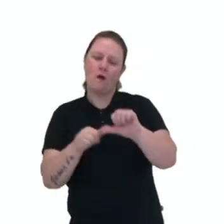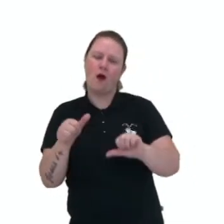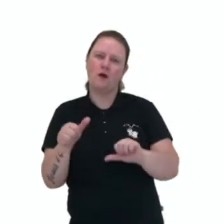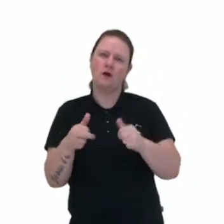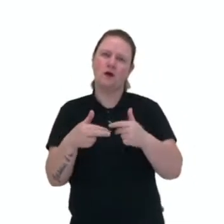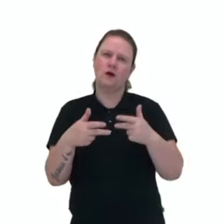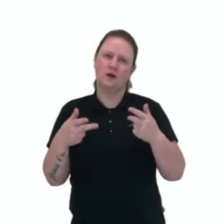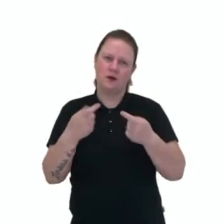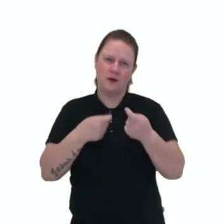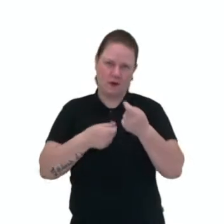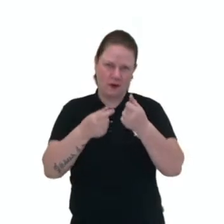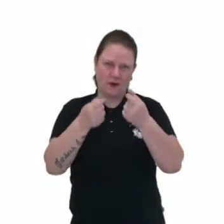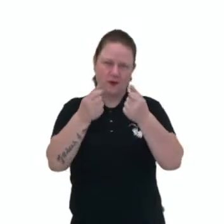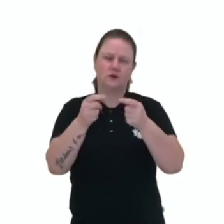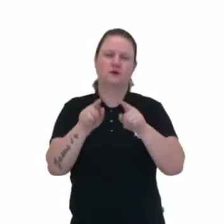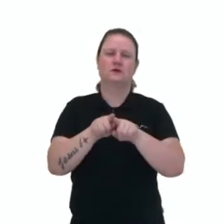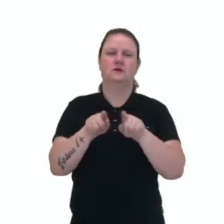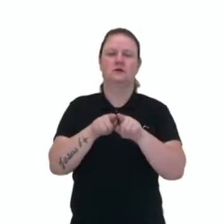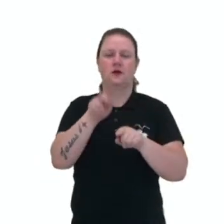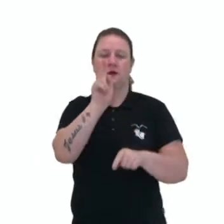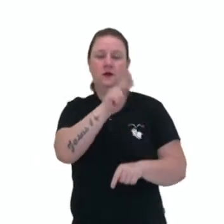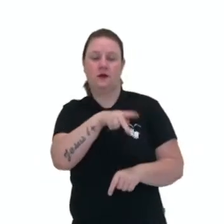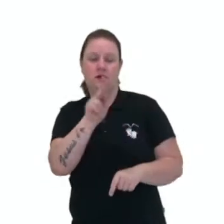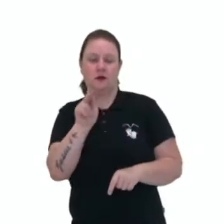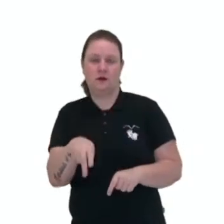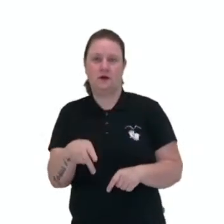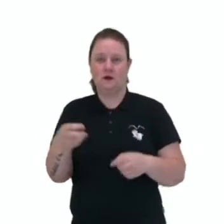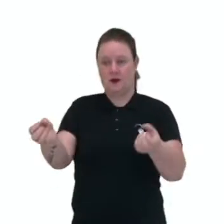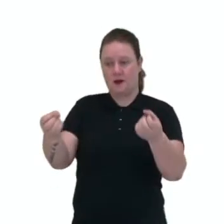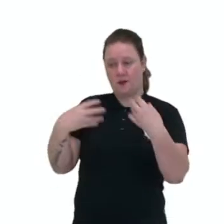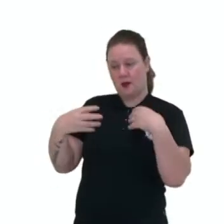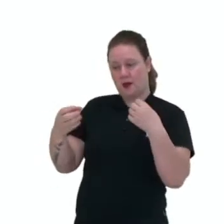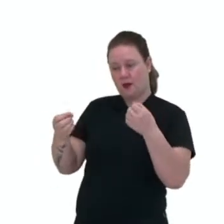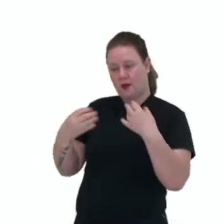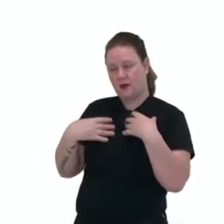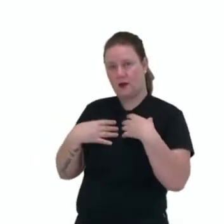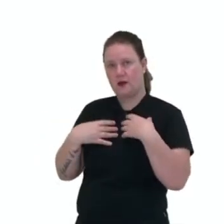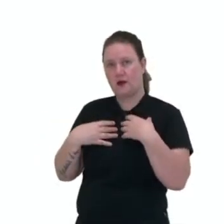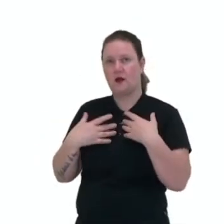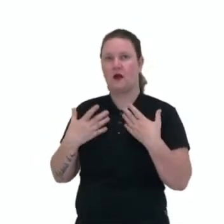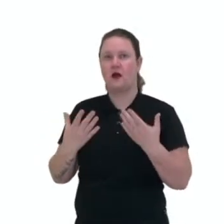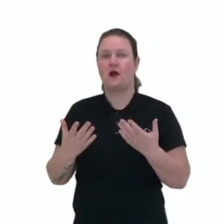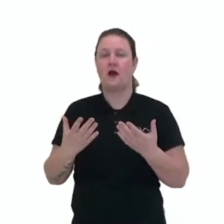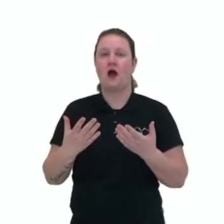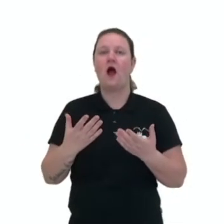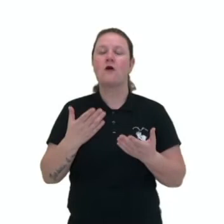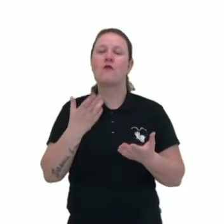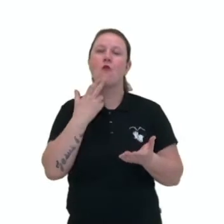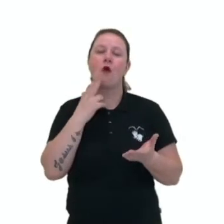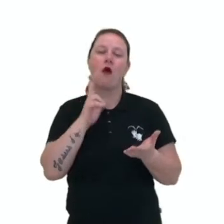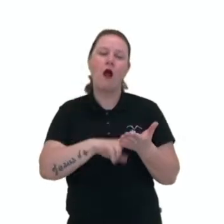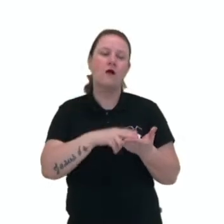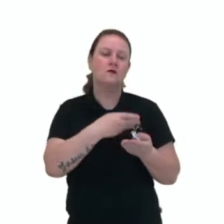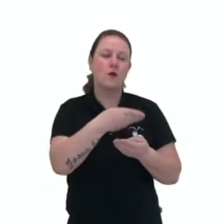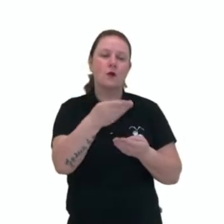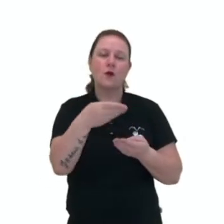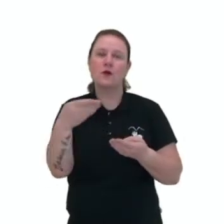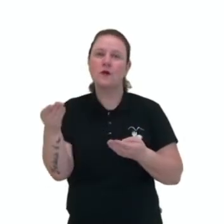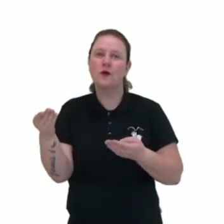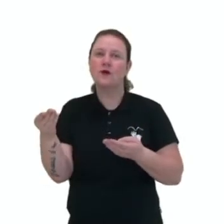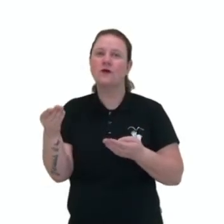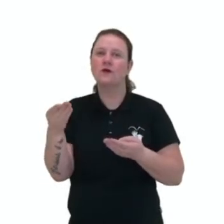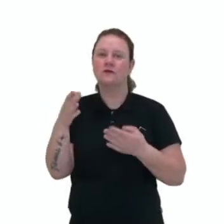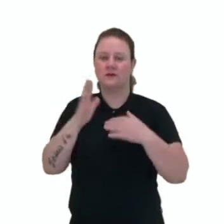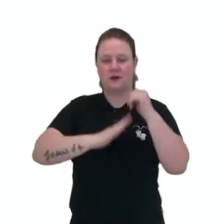super produtor, super professora é que me ensinou. E o super carteiro, o que é que faz? Manda